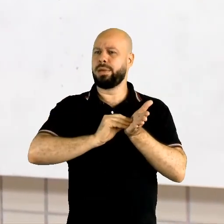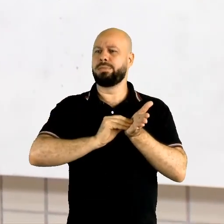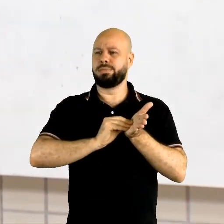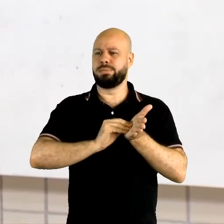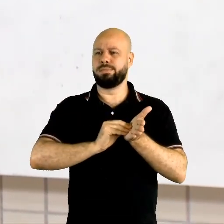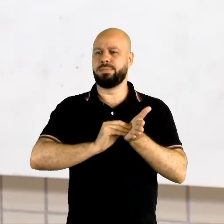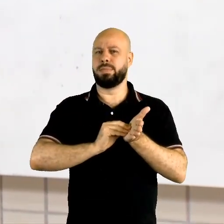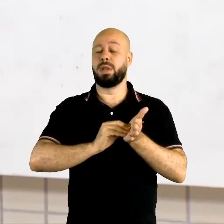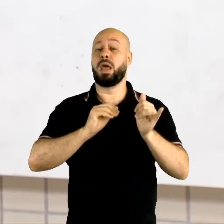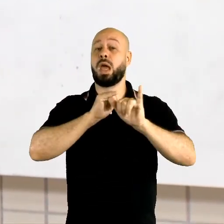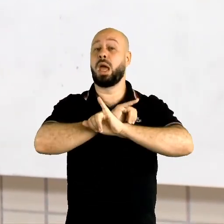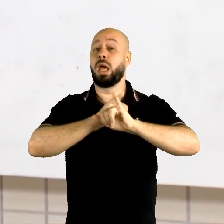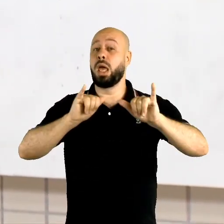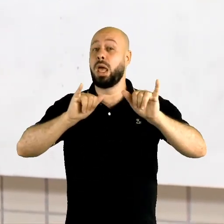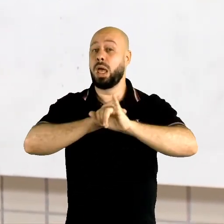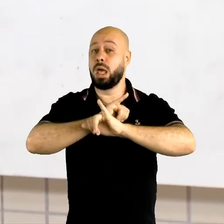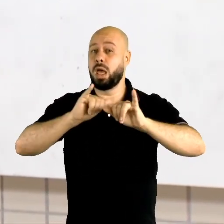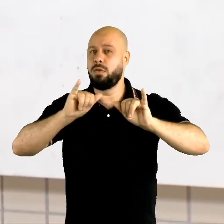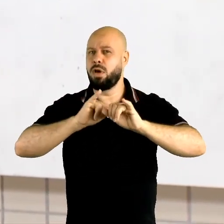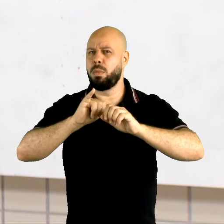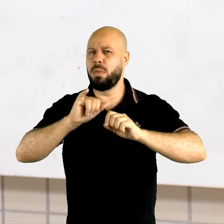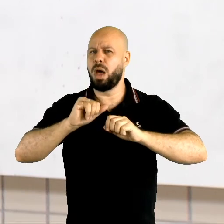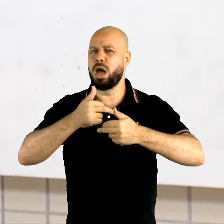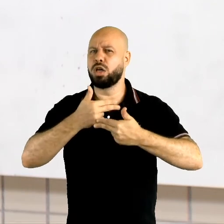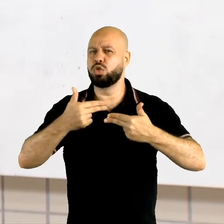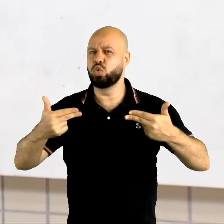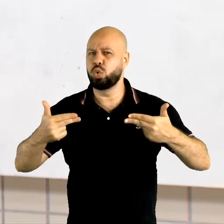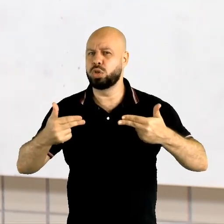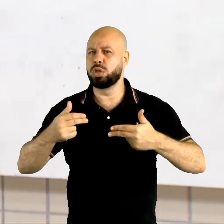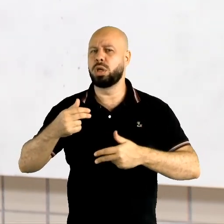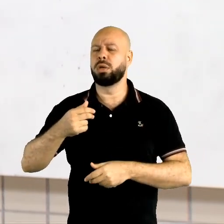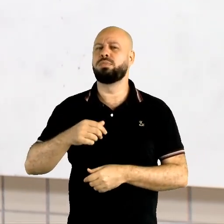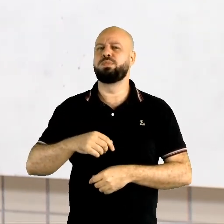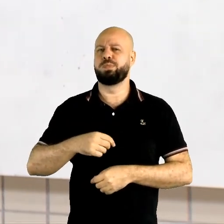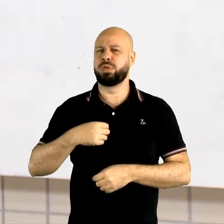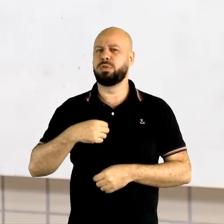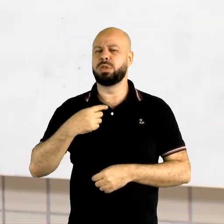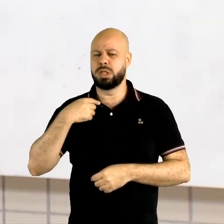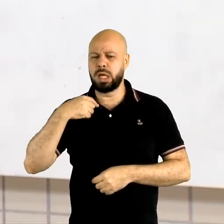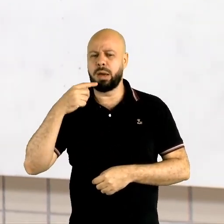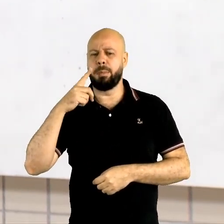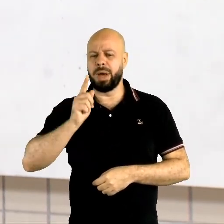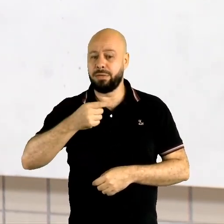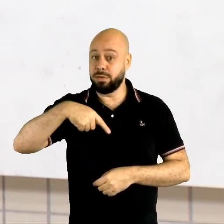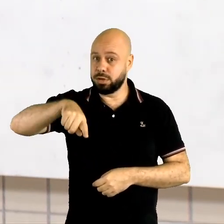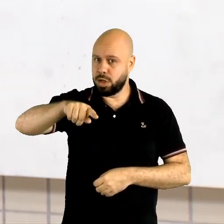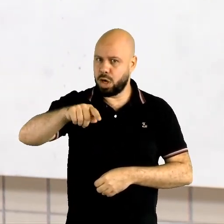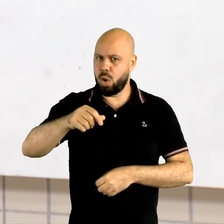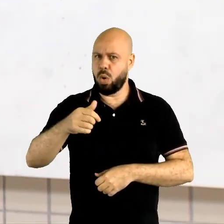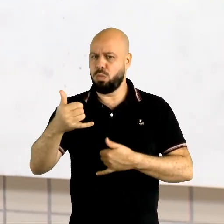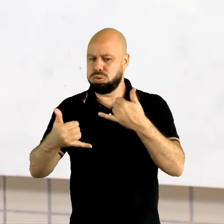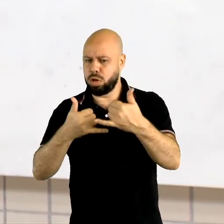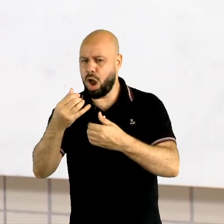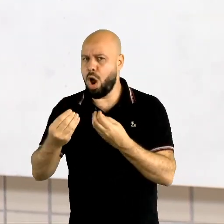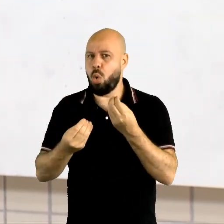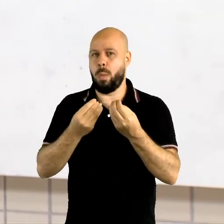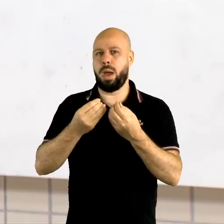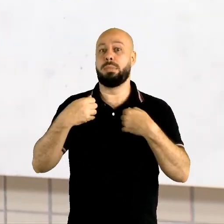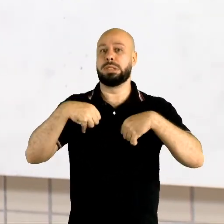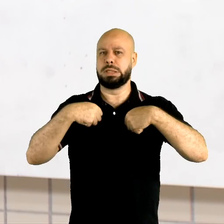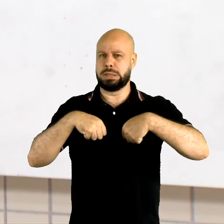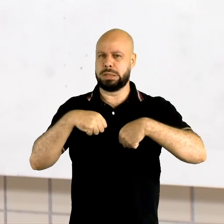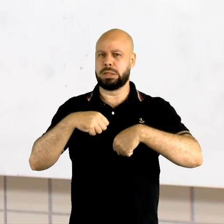é informar sobre o produto que você está mandando ela montar, certo? Informações,